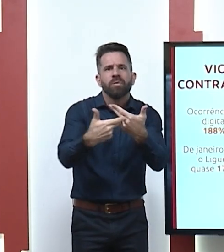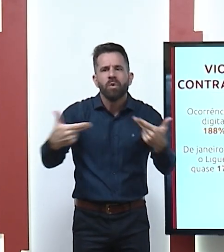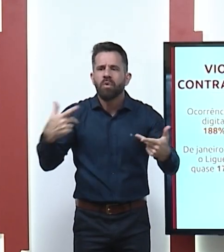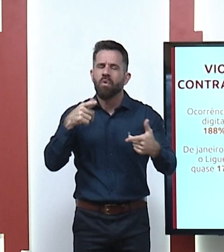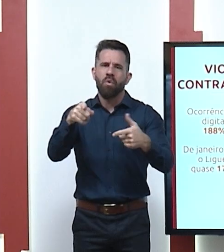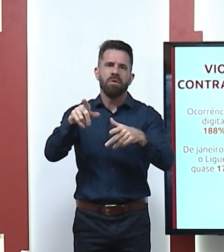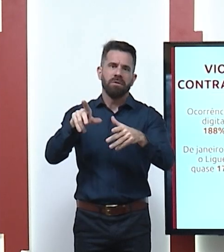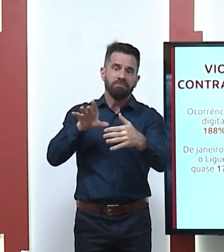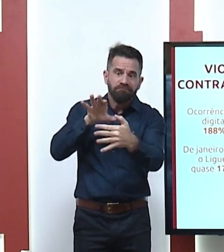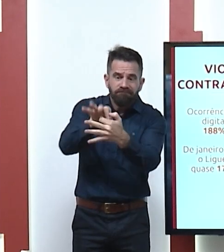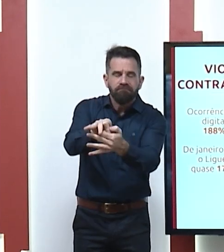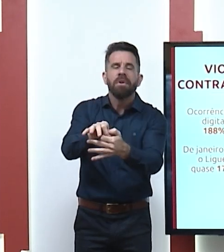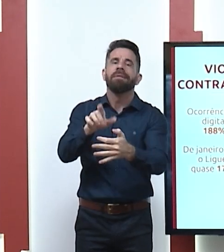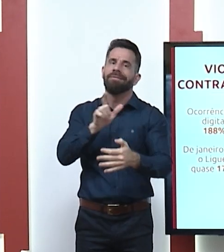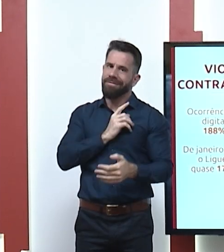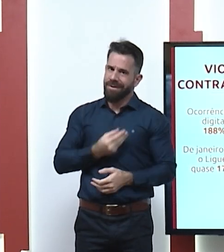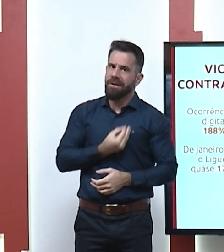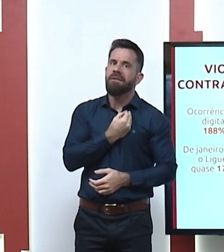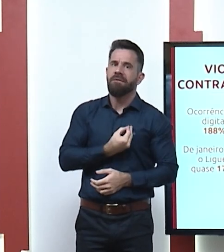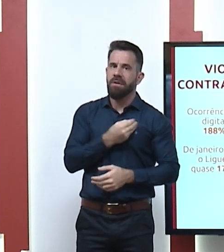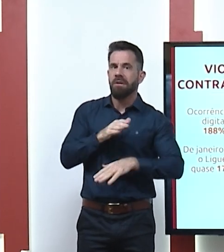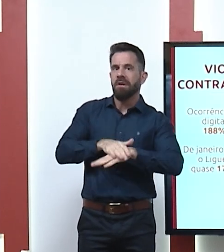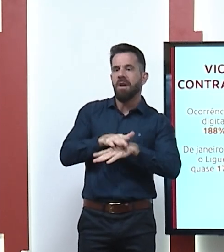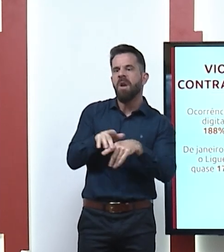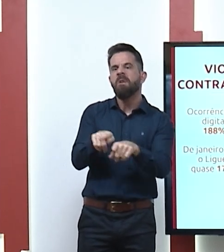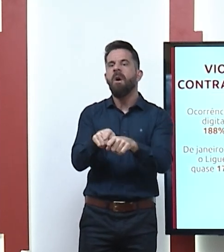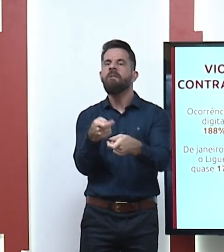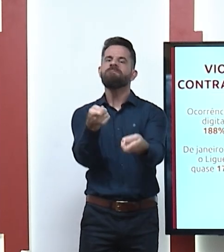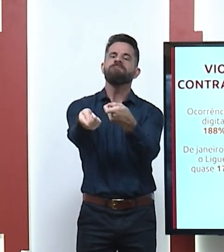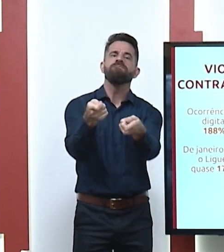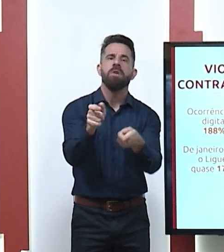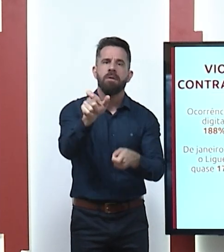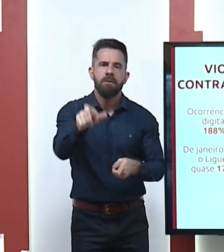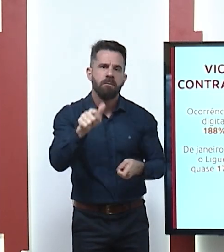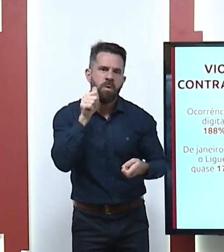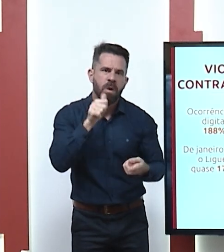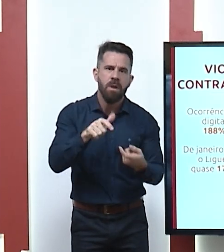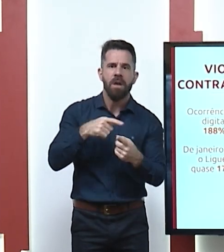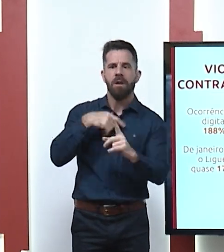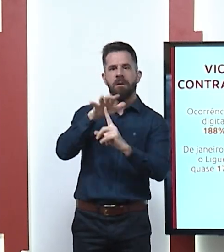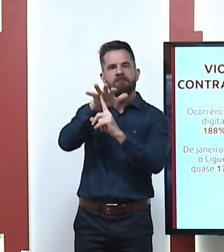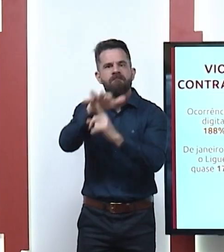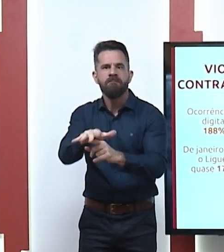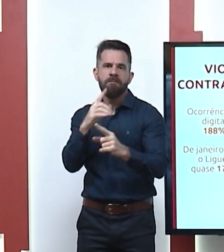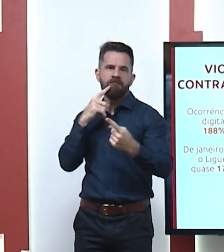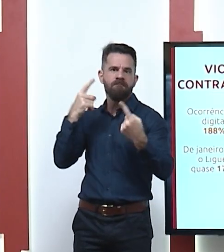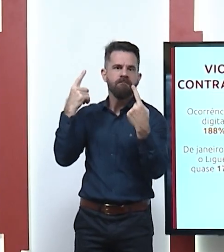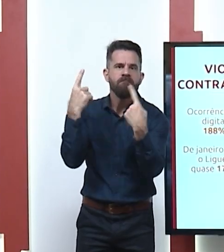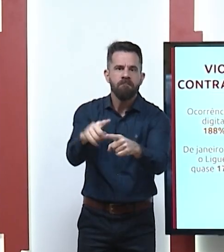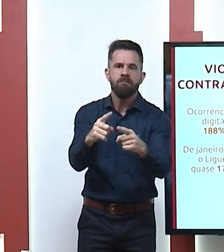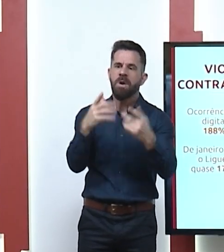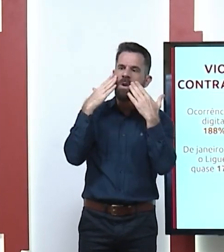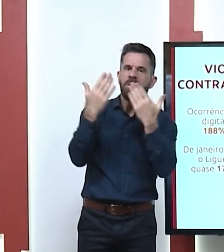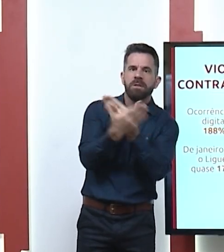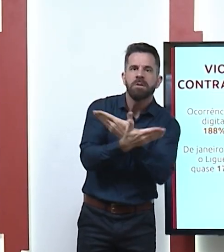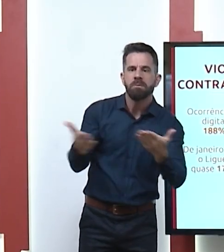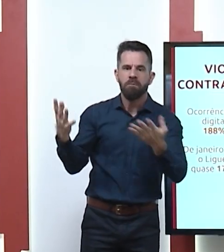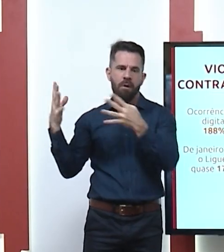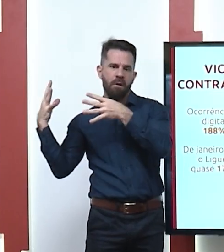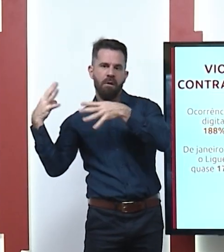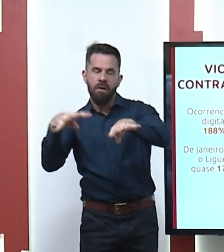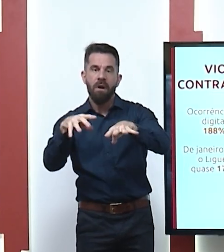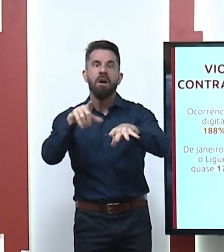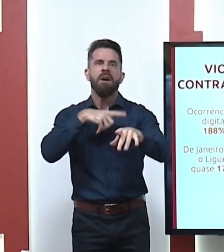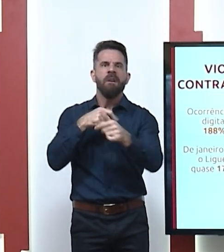virtuais estão sendo usados para controlar, ameaçar, humilhar, expor,